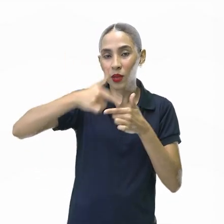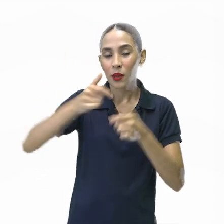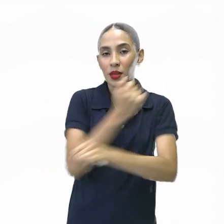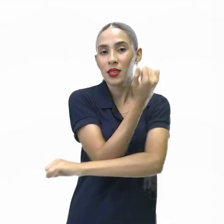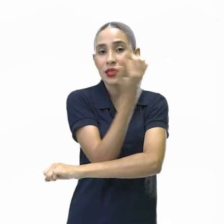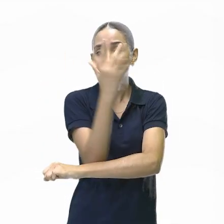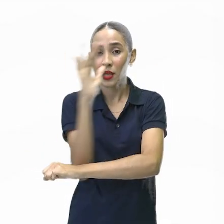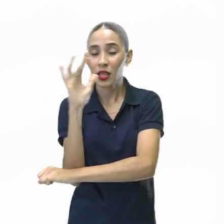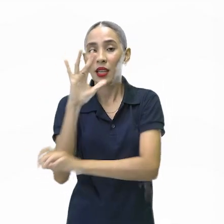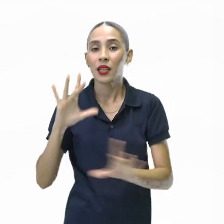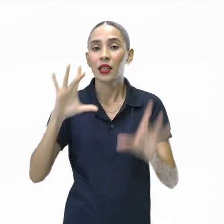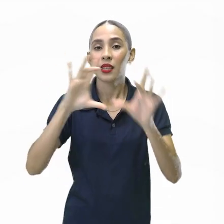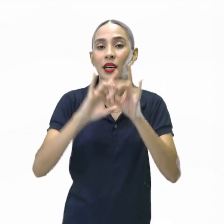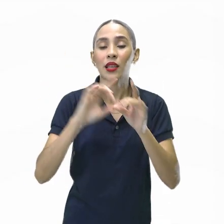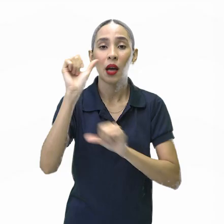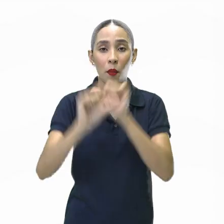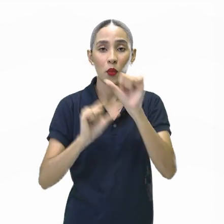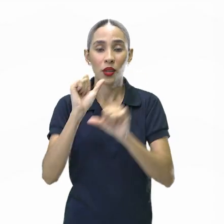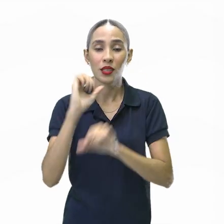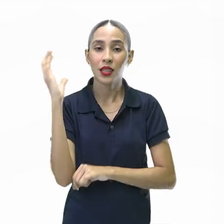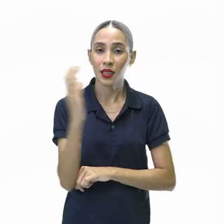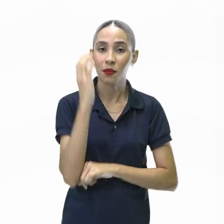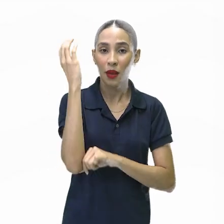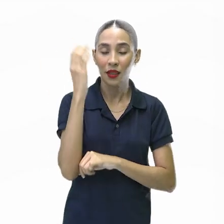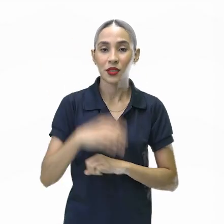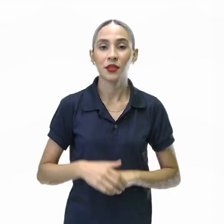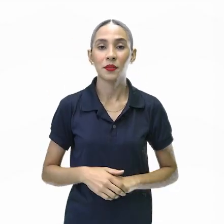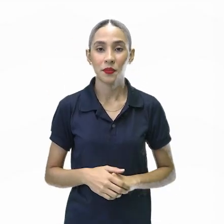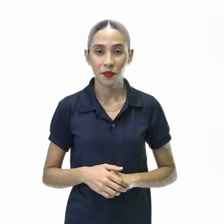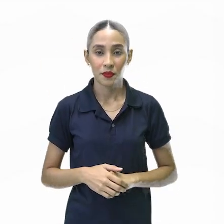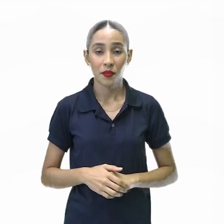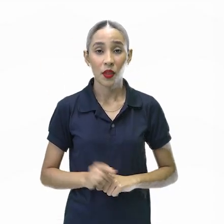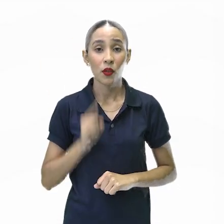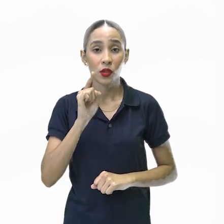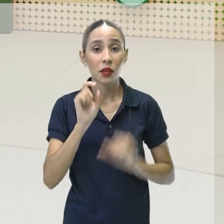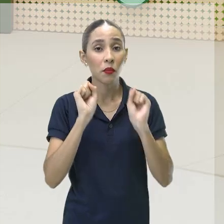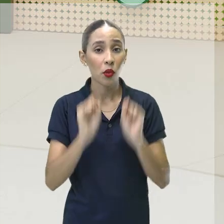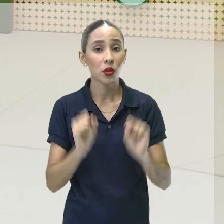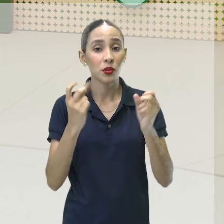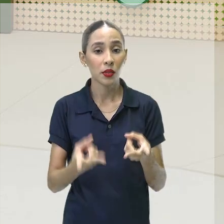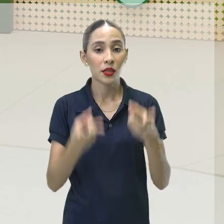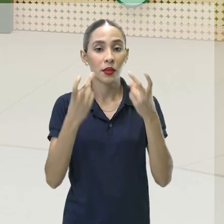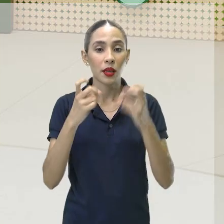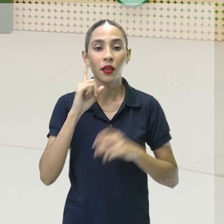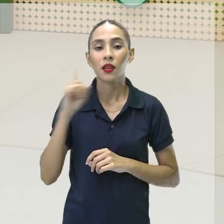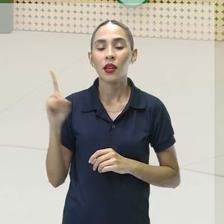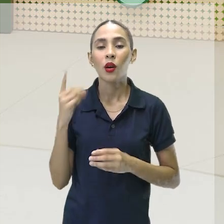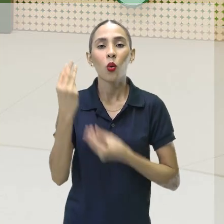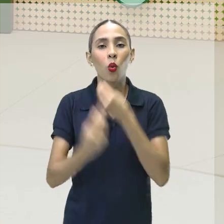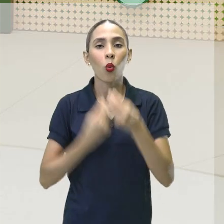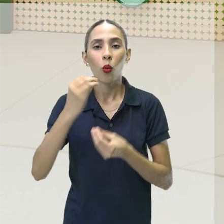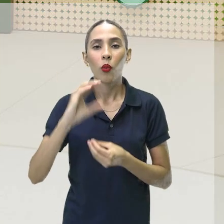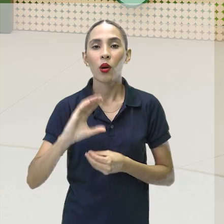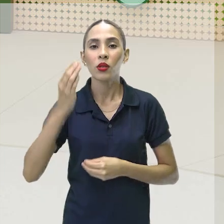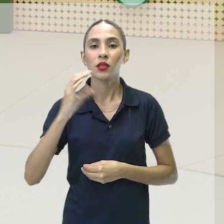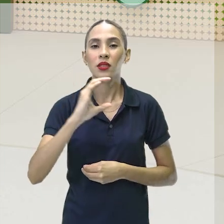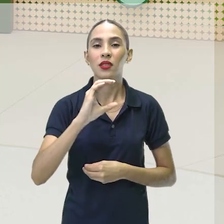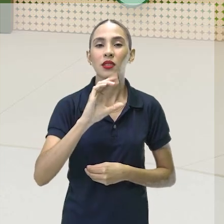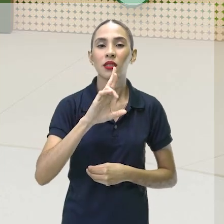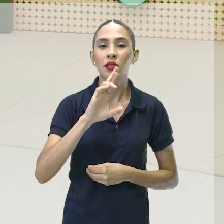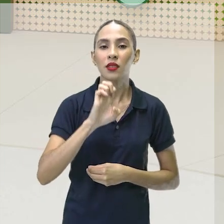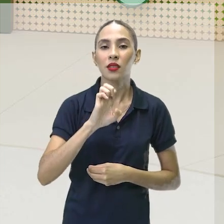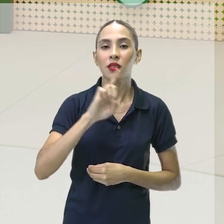ambientais ligados às mudanças climáticas. Você pode ver aqui, né, como funciona essa questão do crédito de